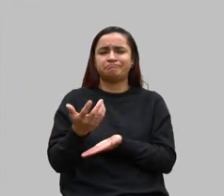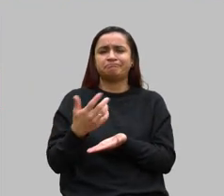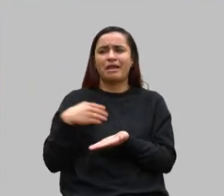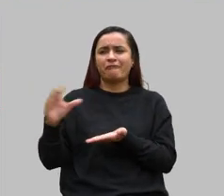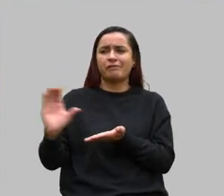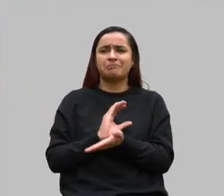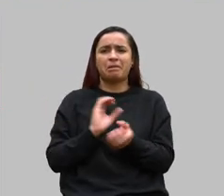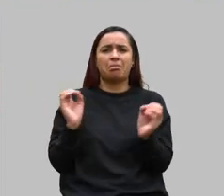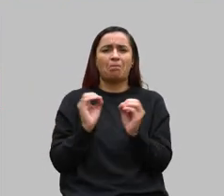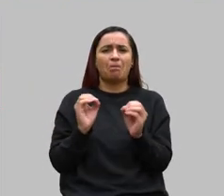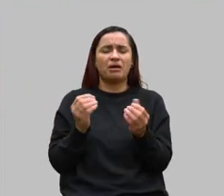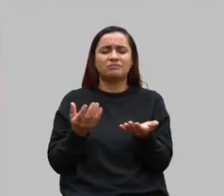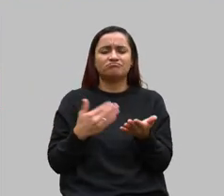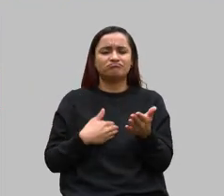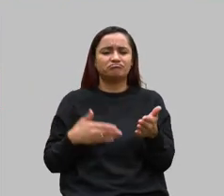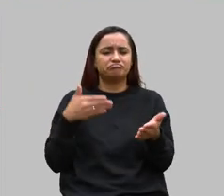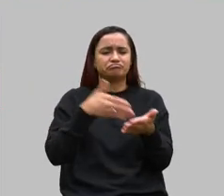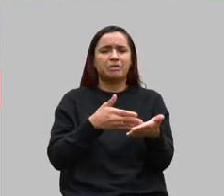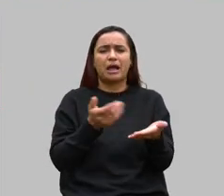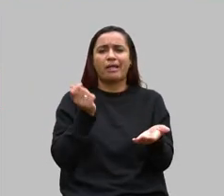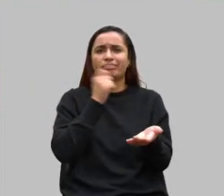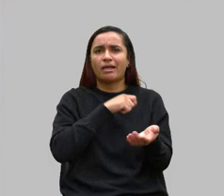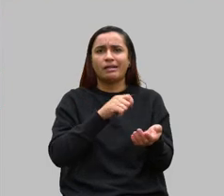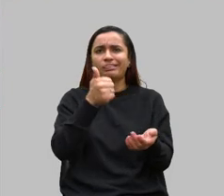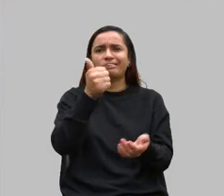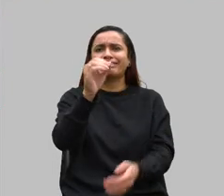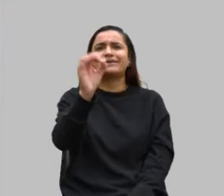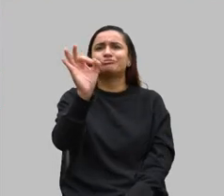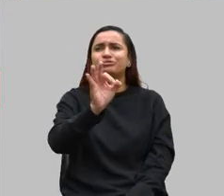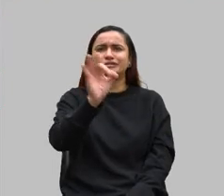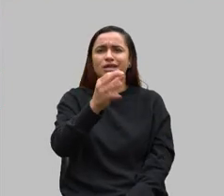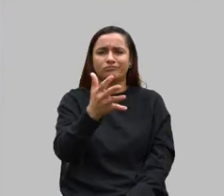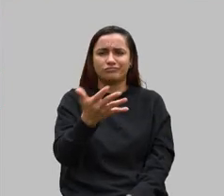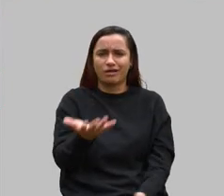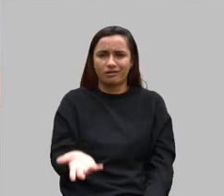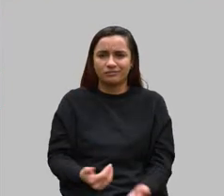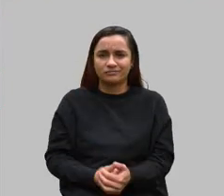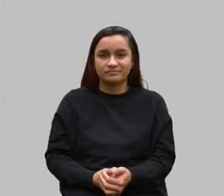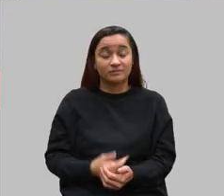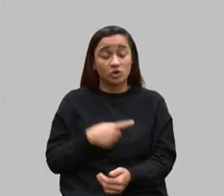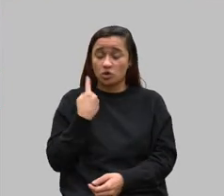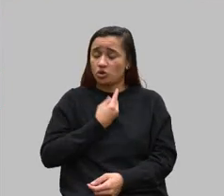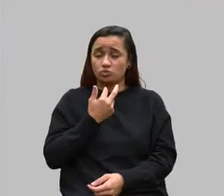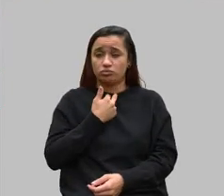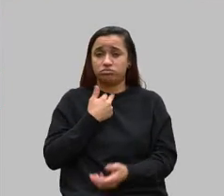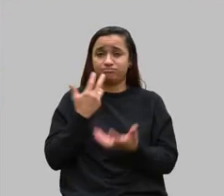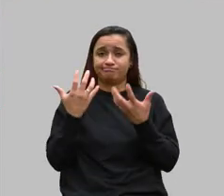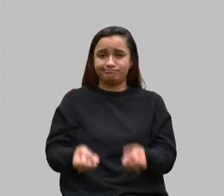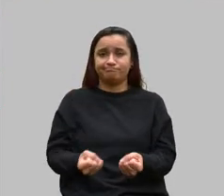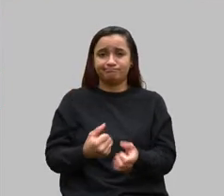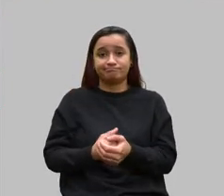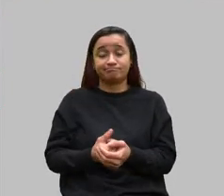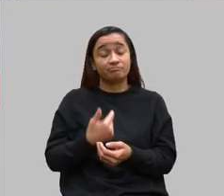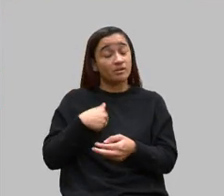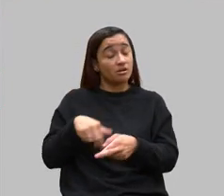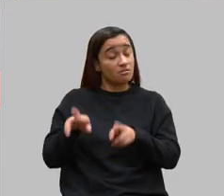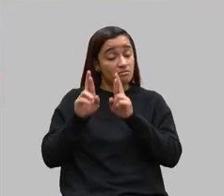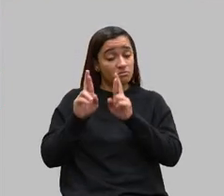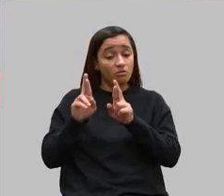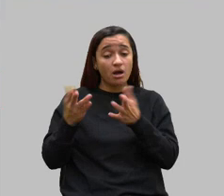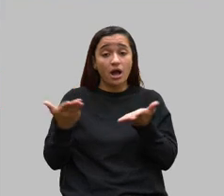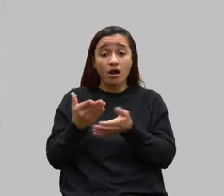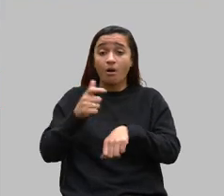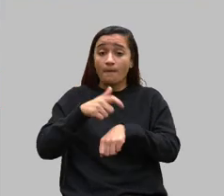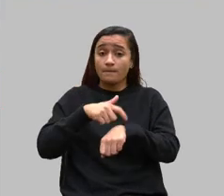atingiram querido amigo João Leite 10% E isso nós não podemos aceitar eu espero que nesse momento agora de